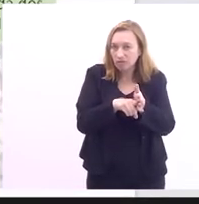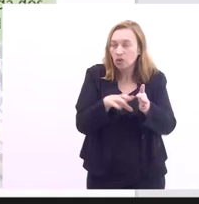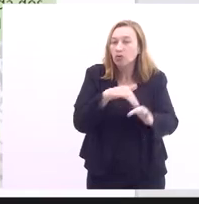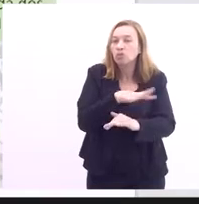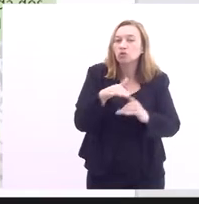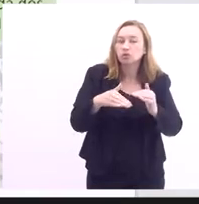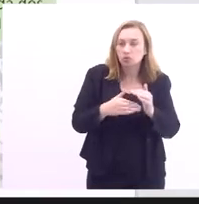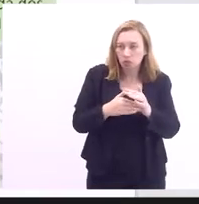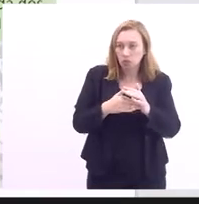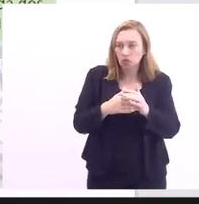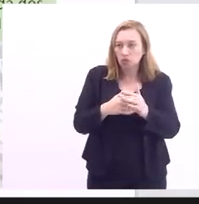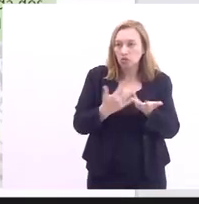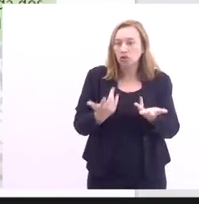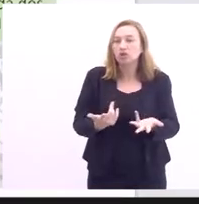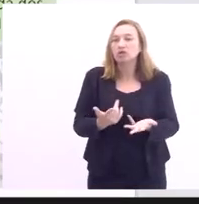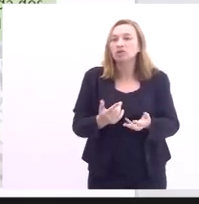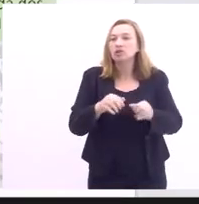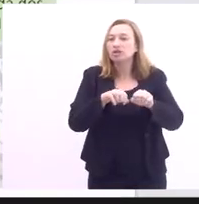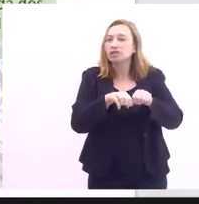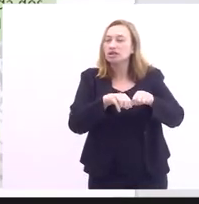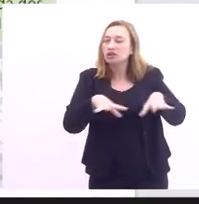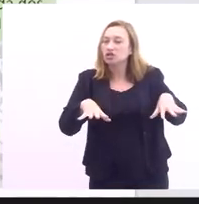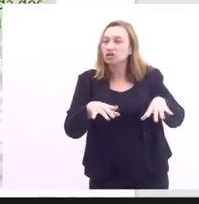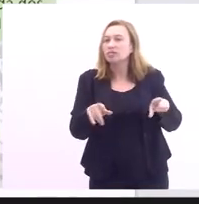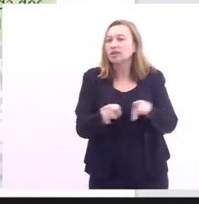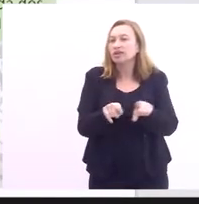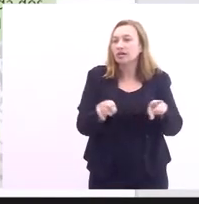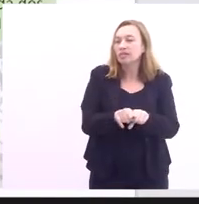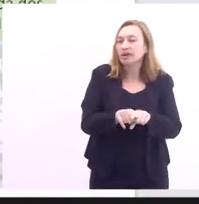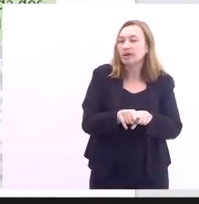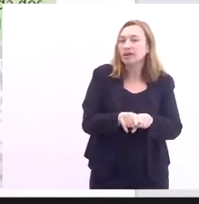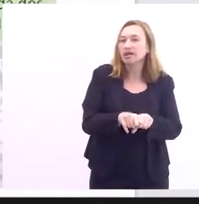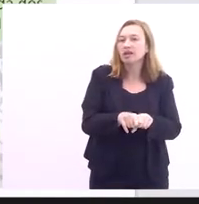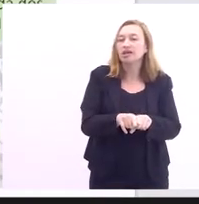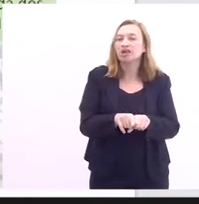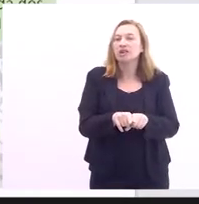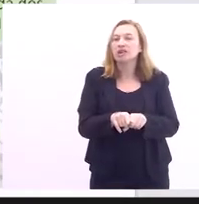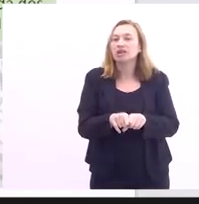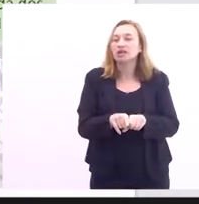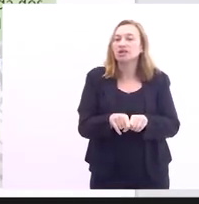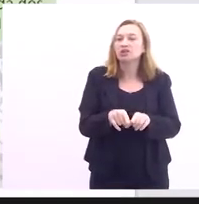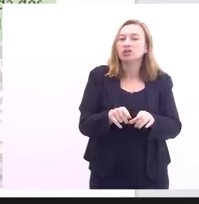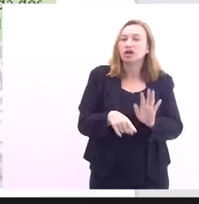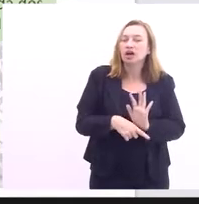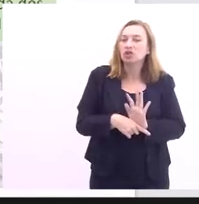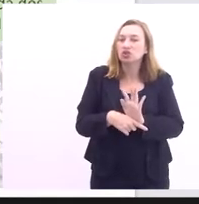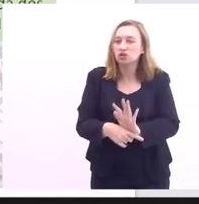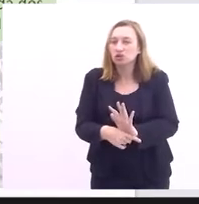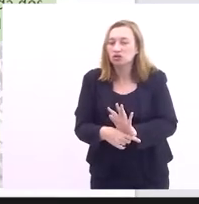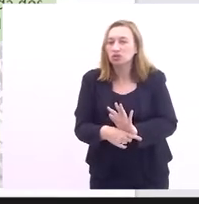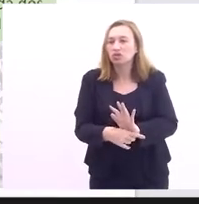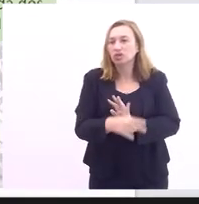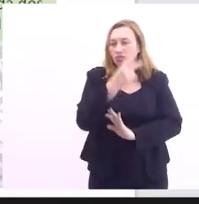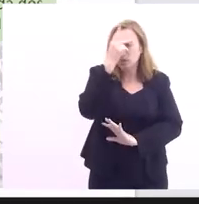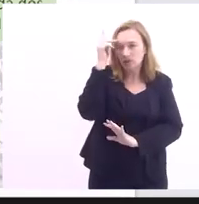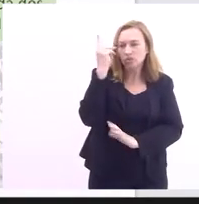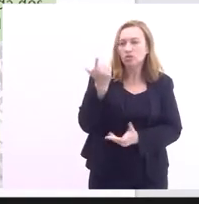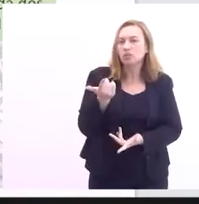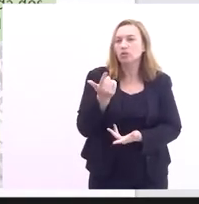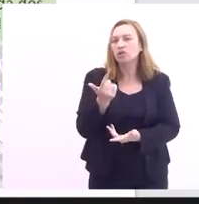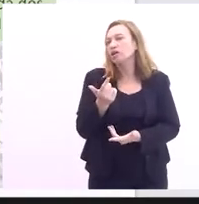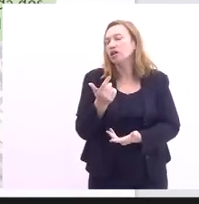né? Não só da parte da distribuição, mas também de transmissão, geração, atendimento ao consumidor. Hoje, a ANEEL, ela